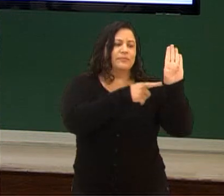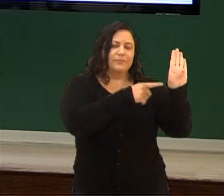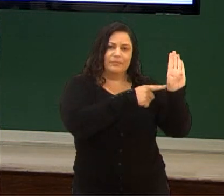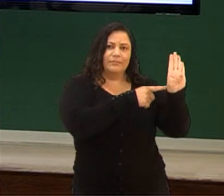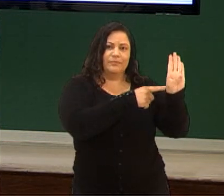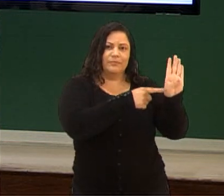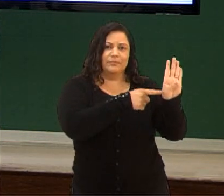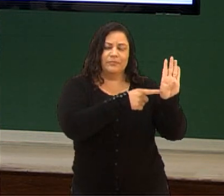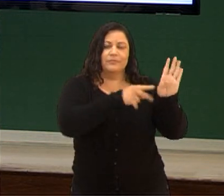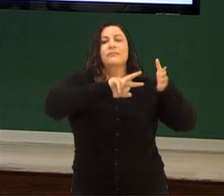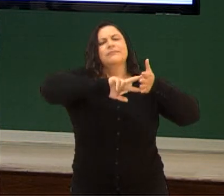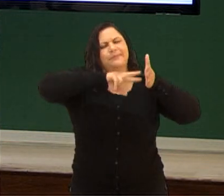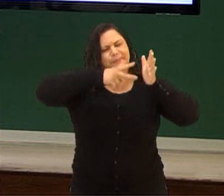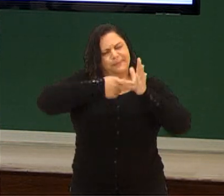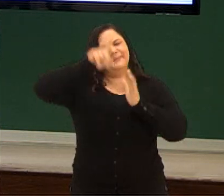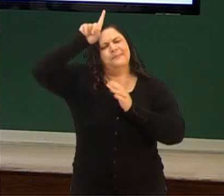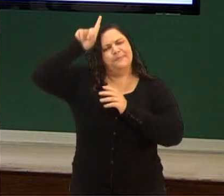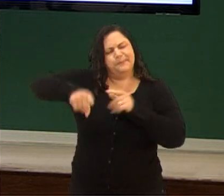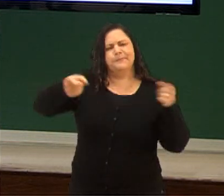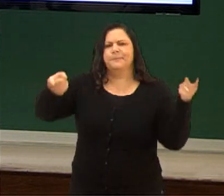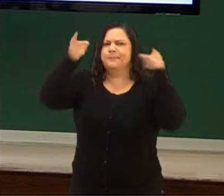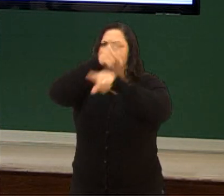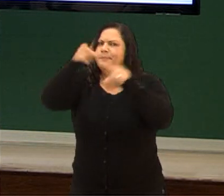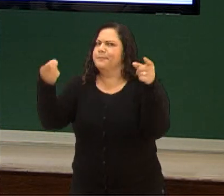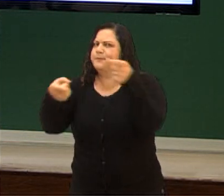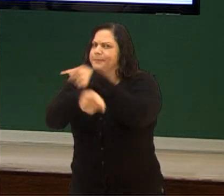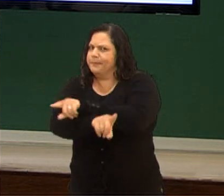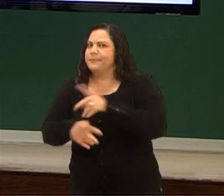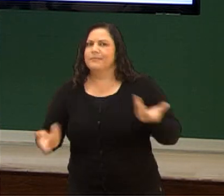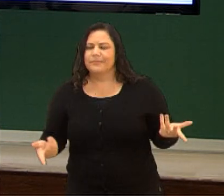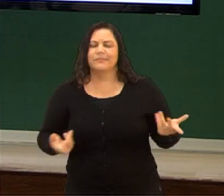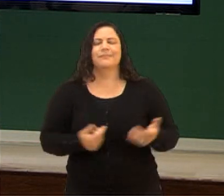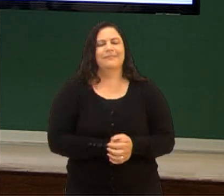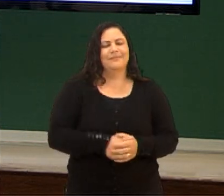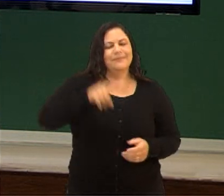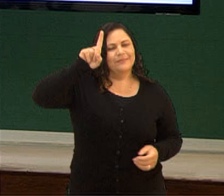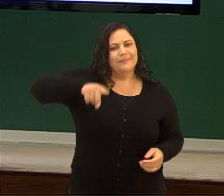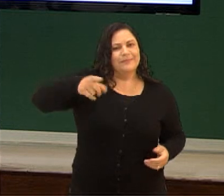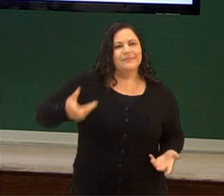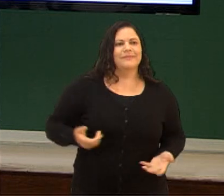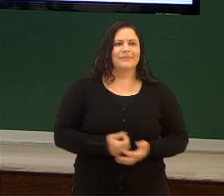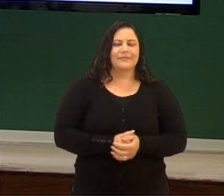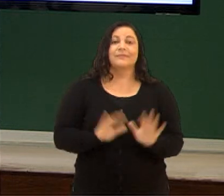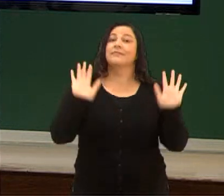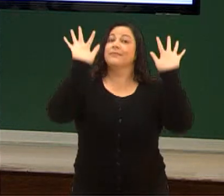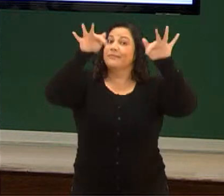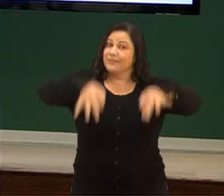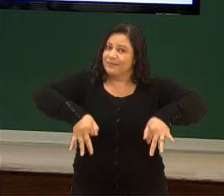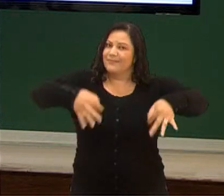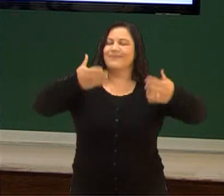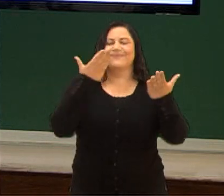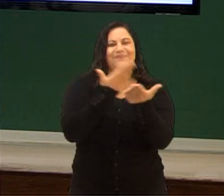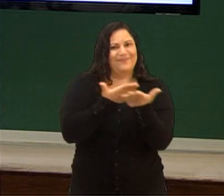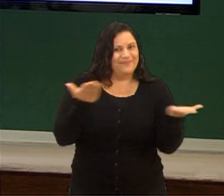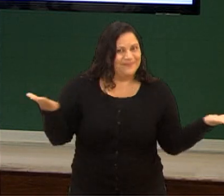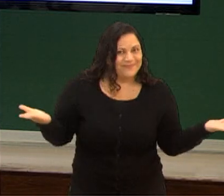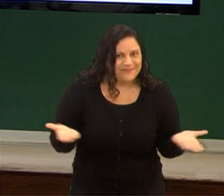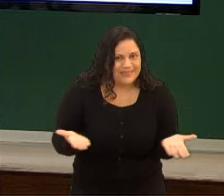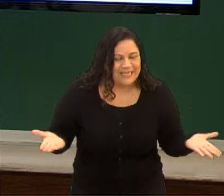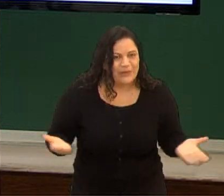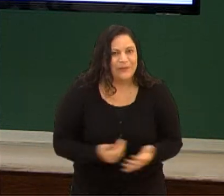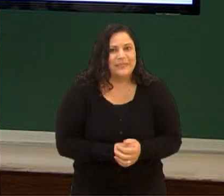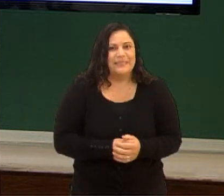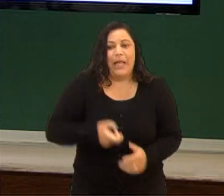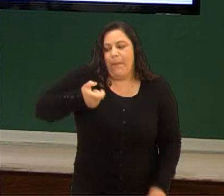são uma inversa da outra. Tá certo? Igualdade de matrizes. Pessoal, finalizamos, beleza? Eu tive o